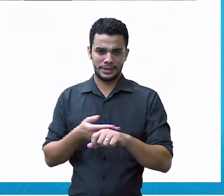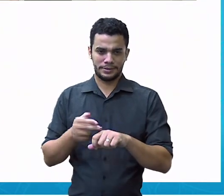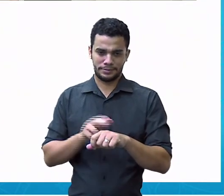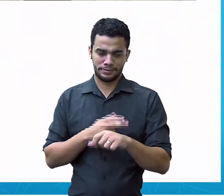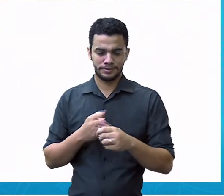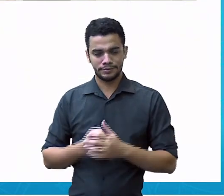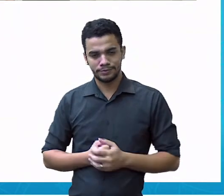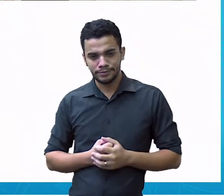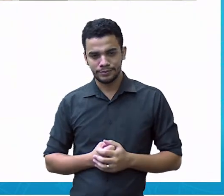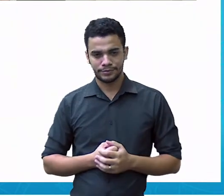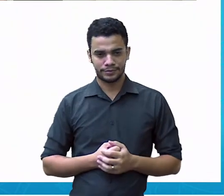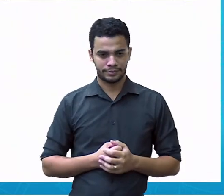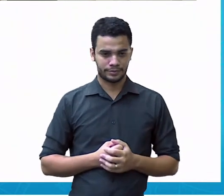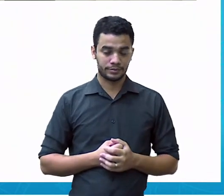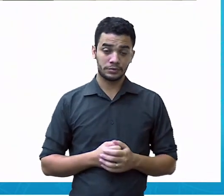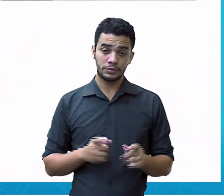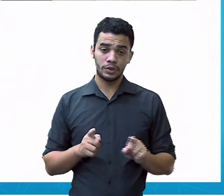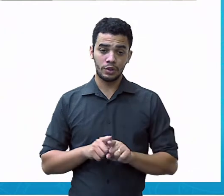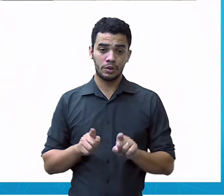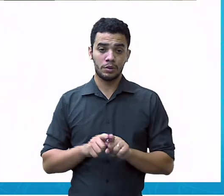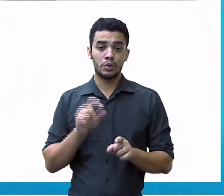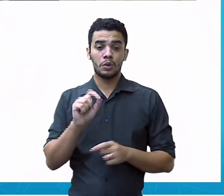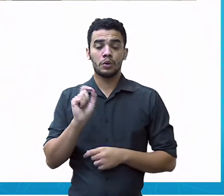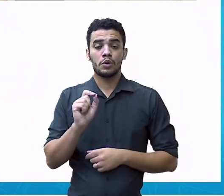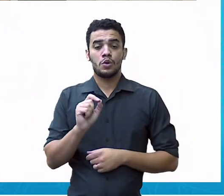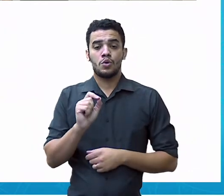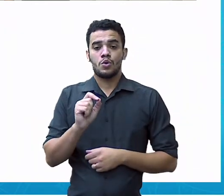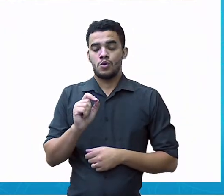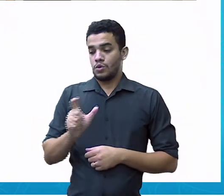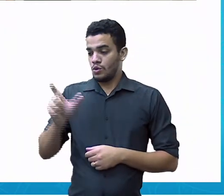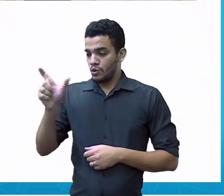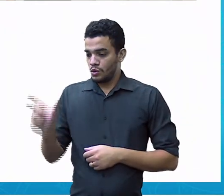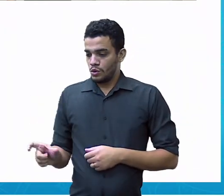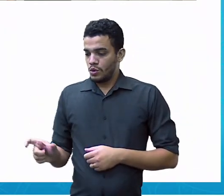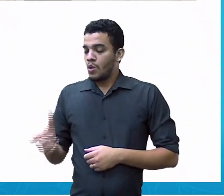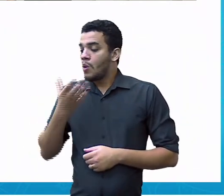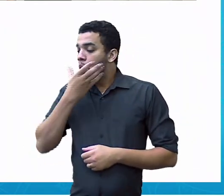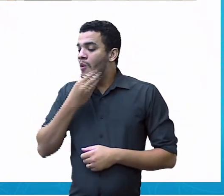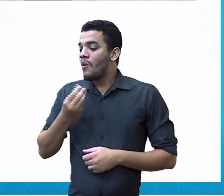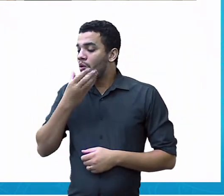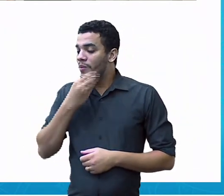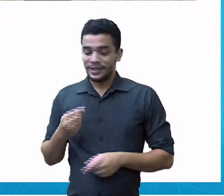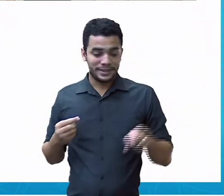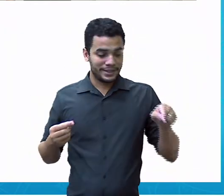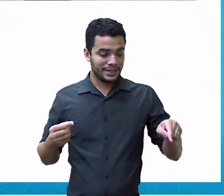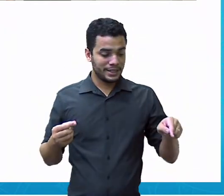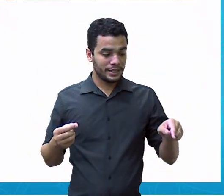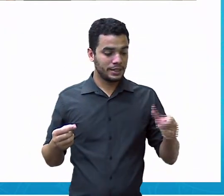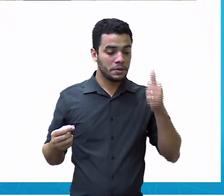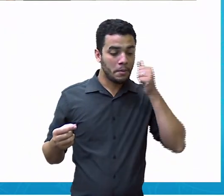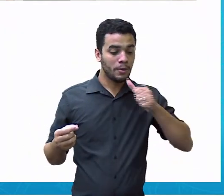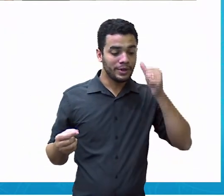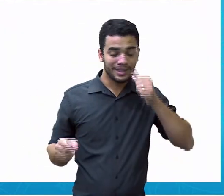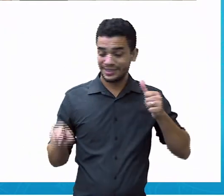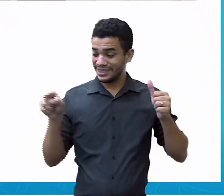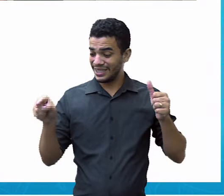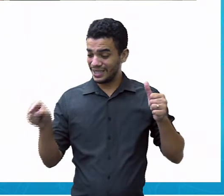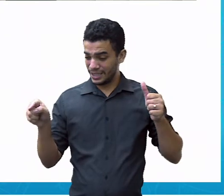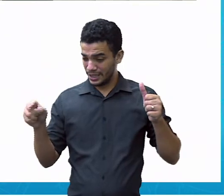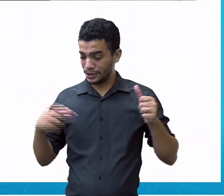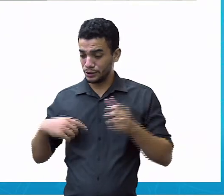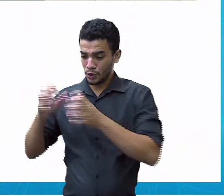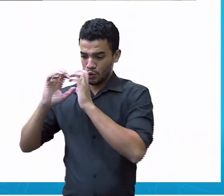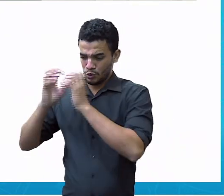elétricos. Os homens têm menos massa cinzenta do que as mulheres, mas